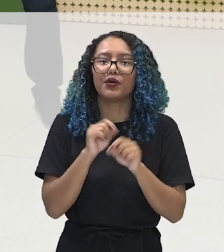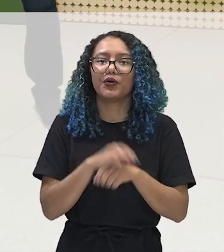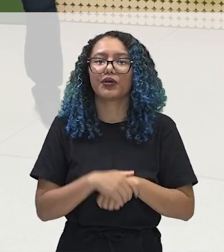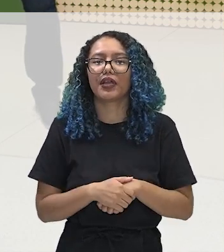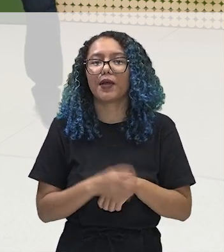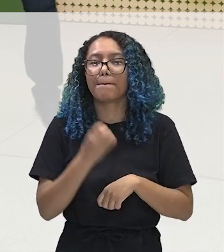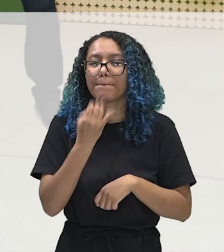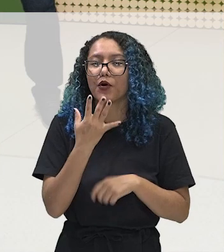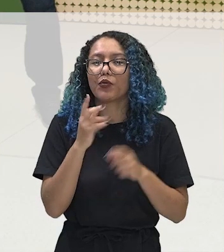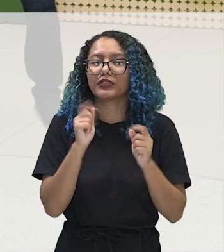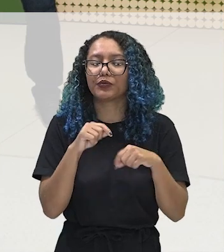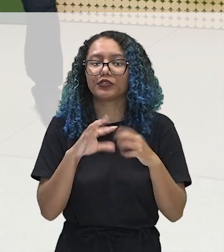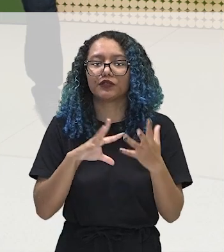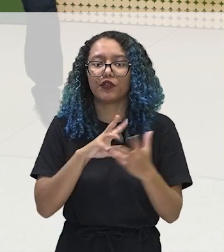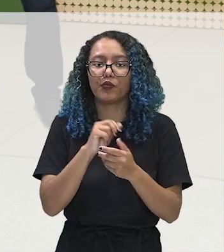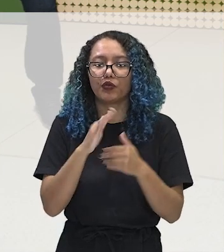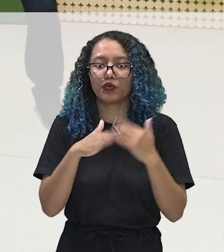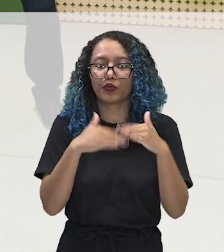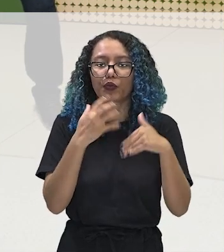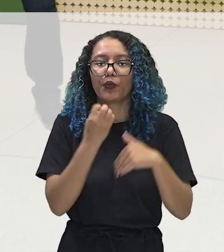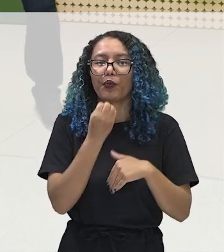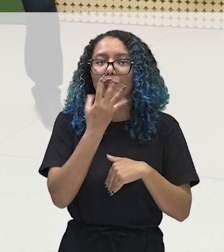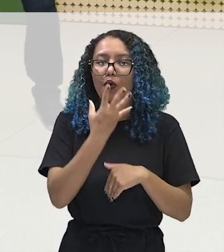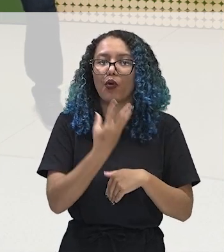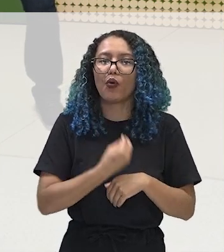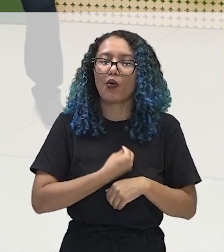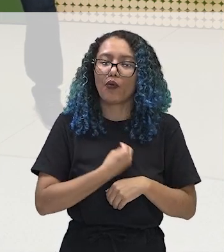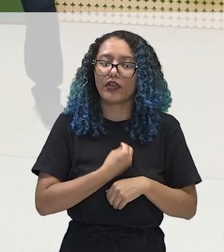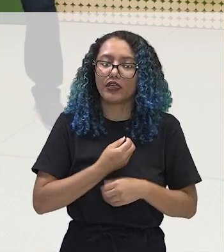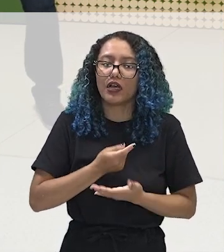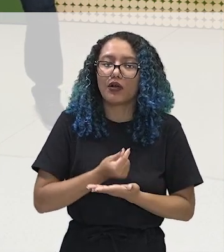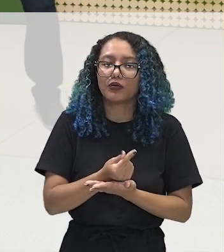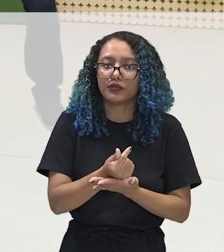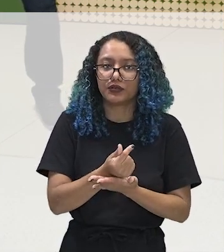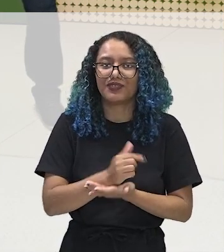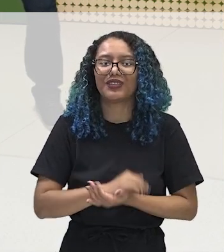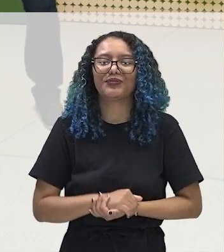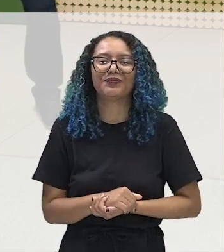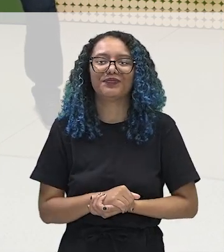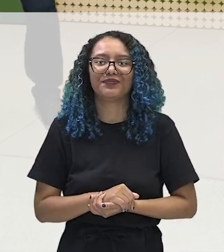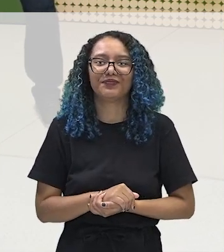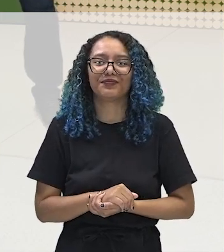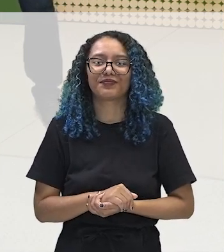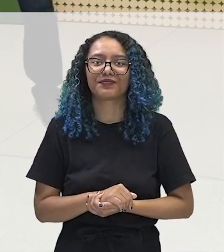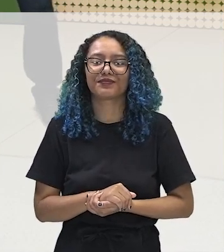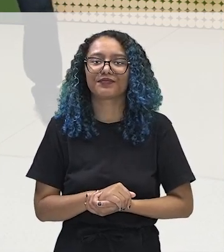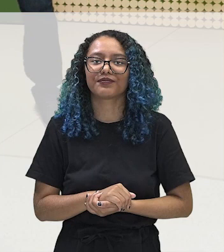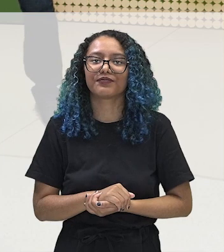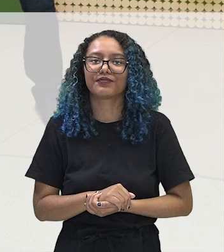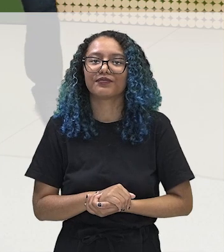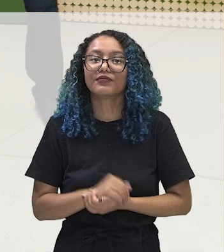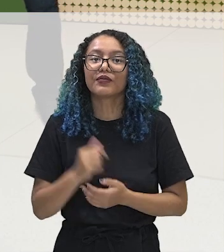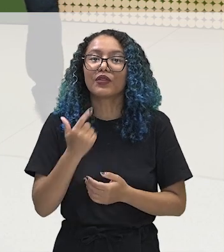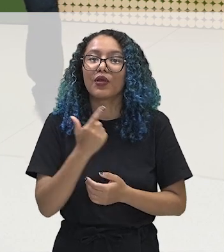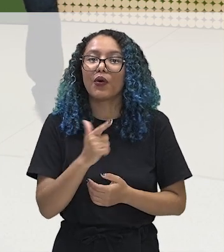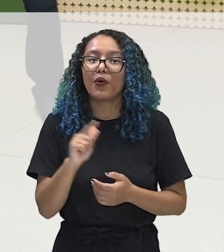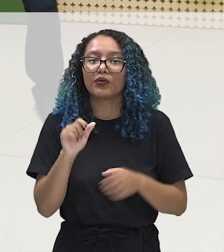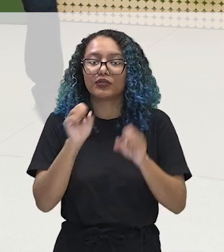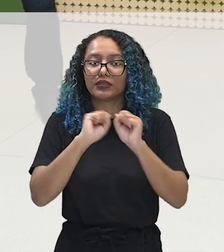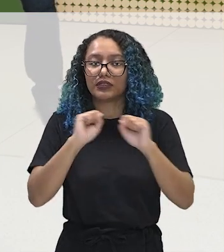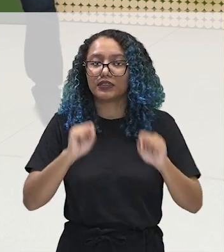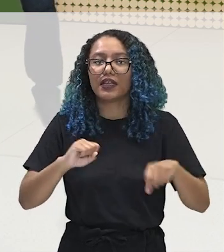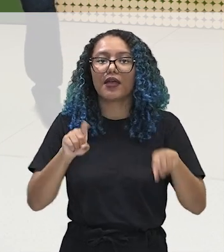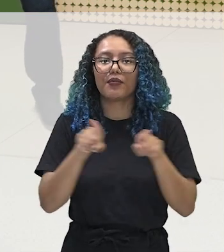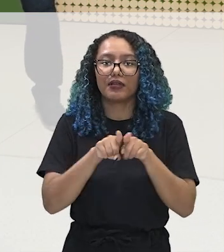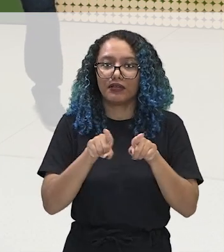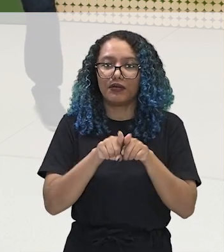planeta consiga viver saudável por muito mais tempo. E ainda temos outros sistemas de tecnologia que